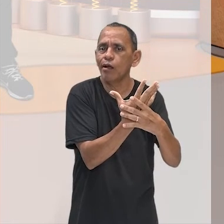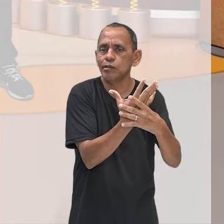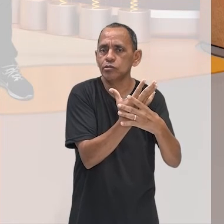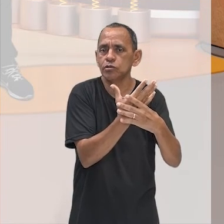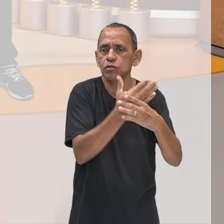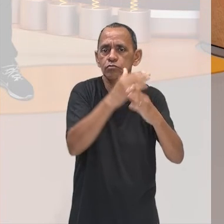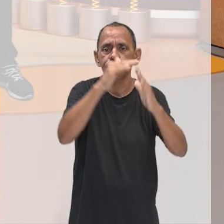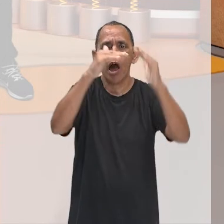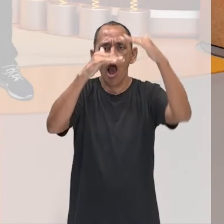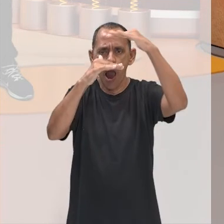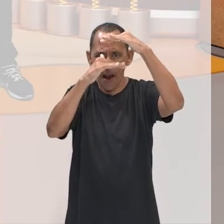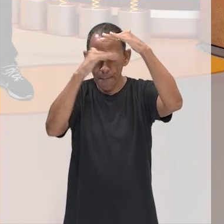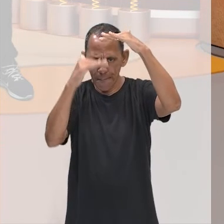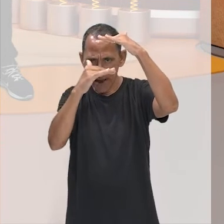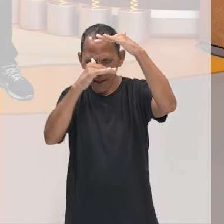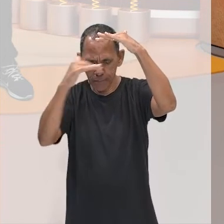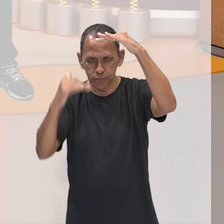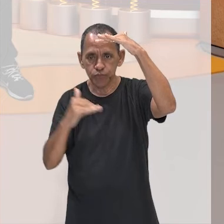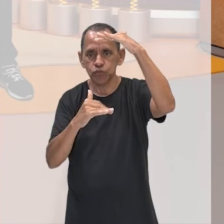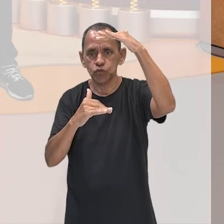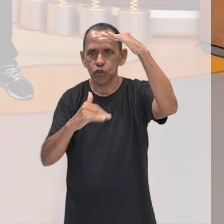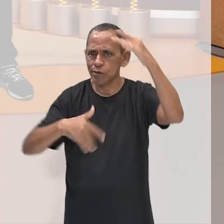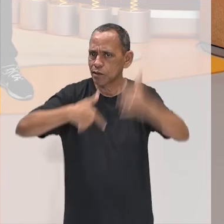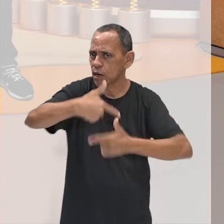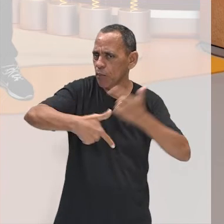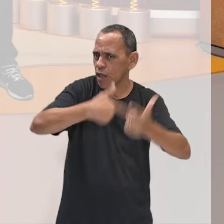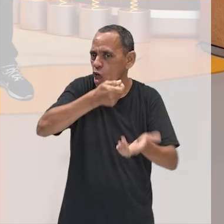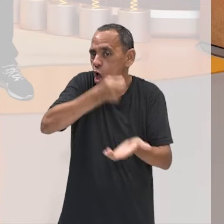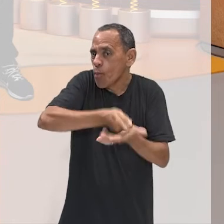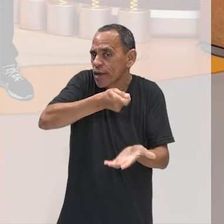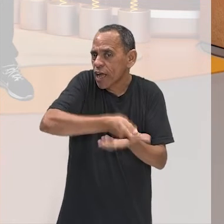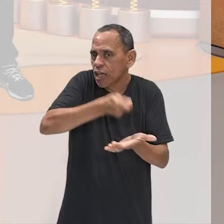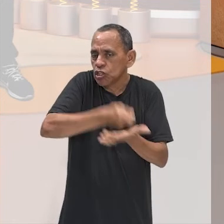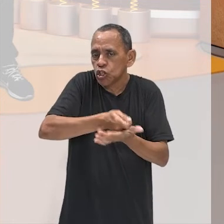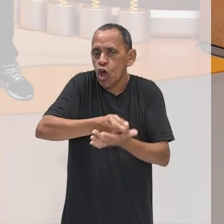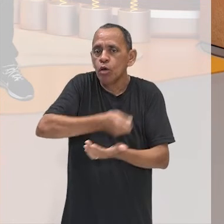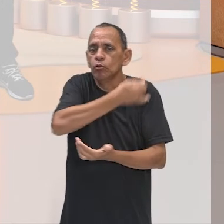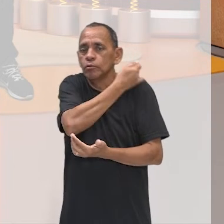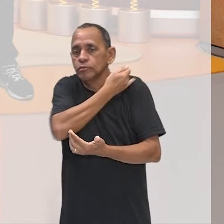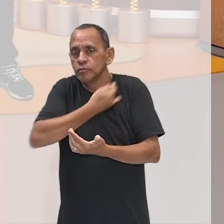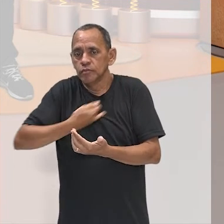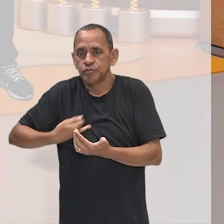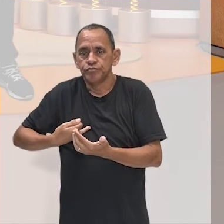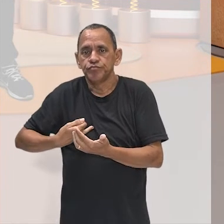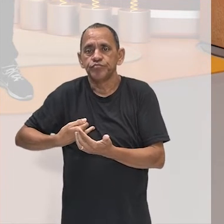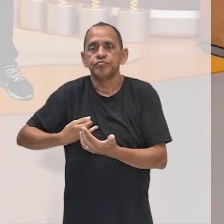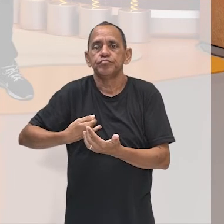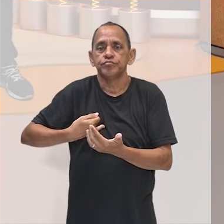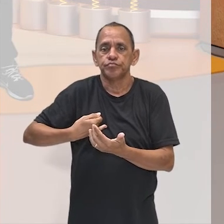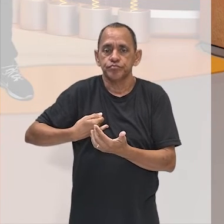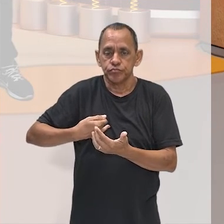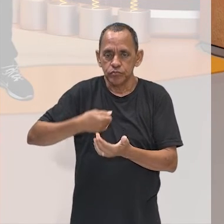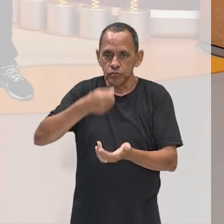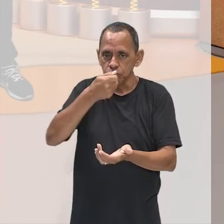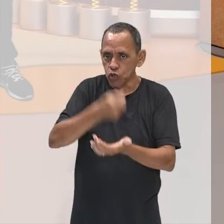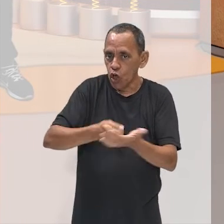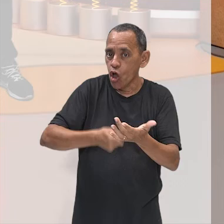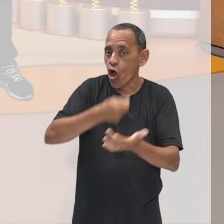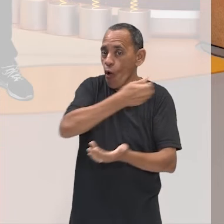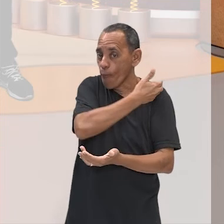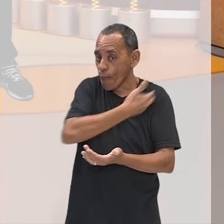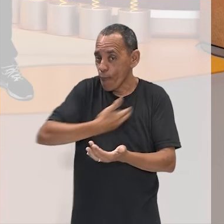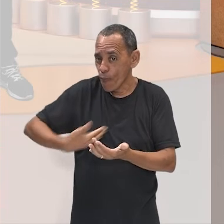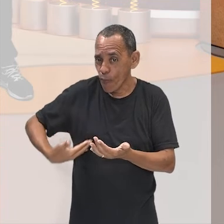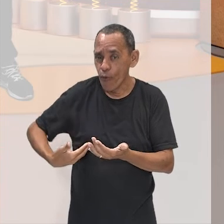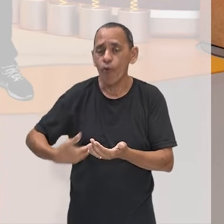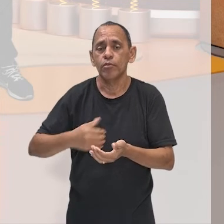era obrigada a exercer trabalho obrigatório para o imperador em obras públicas. O poder do imperador,